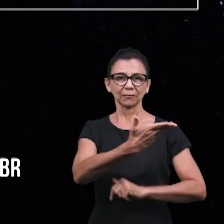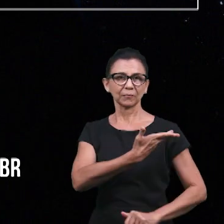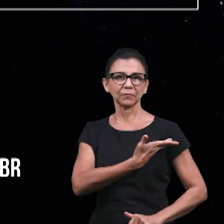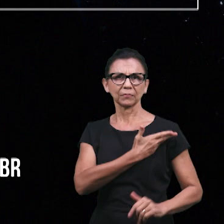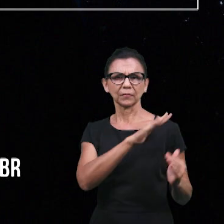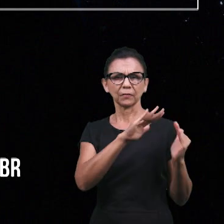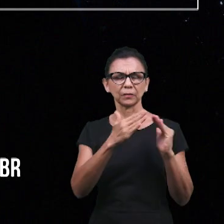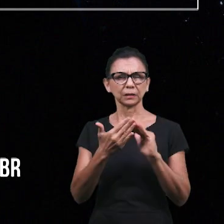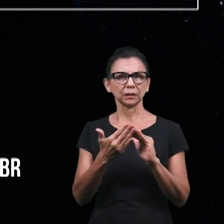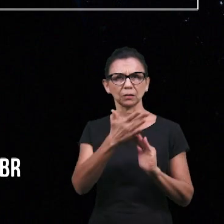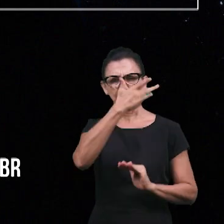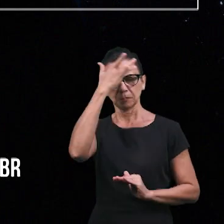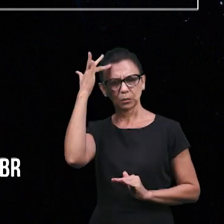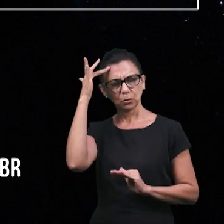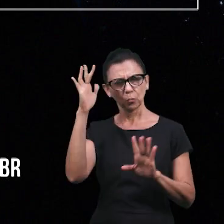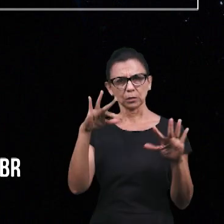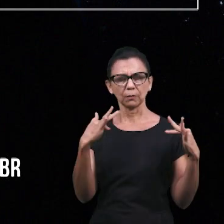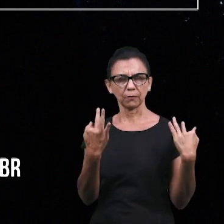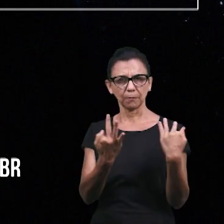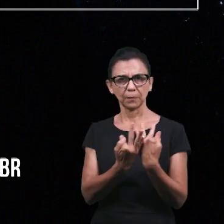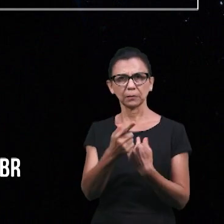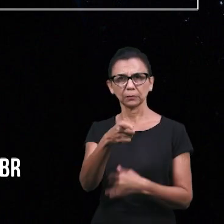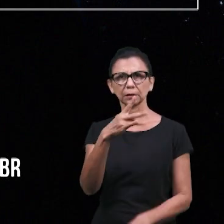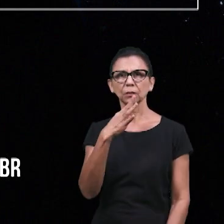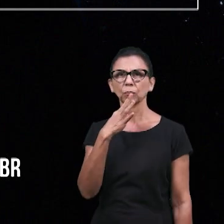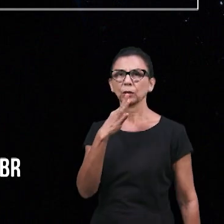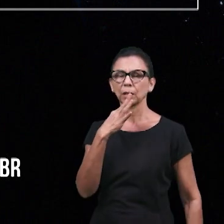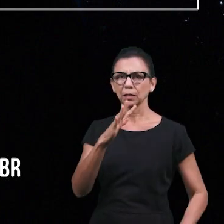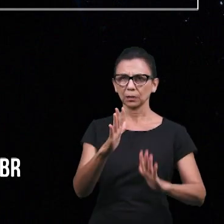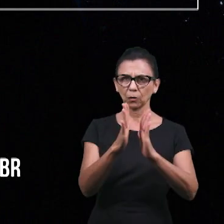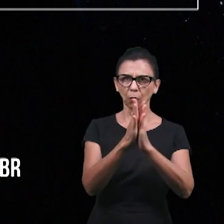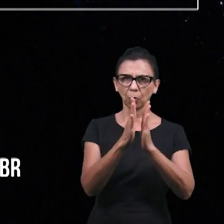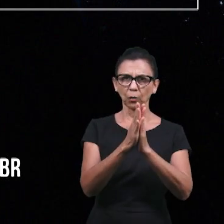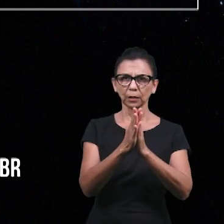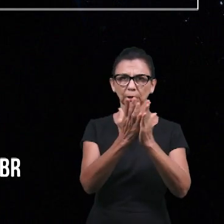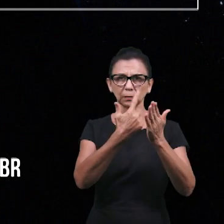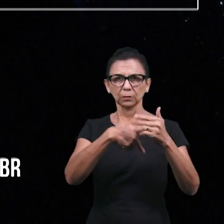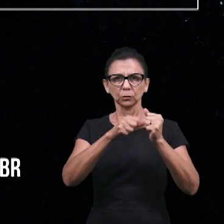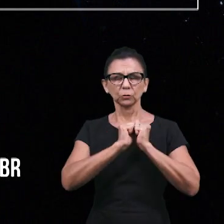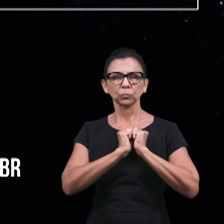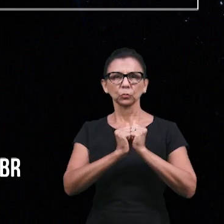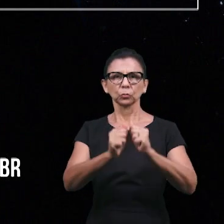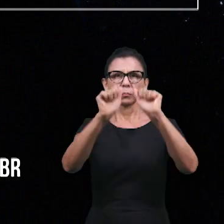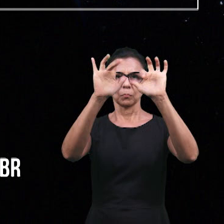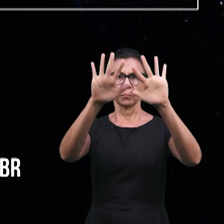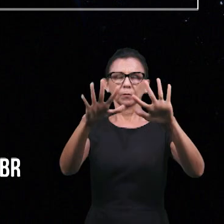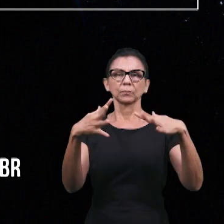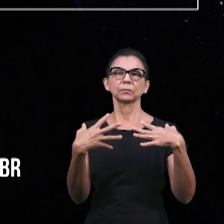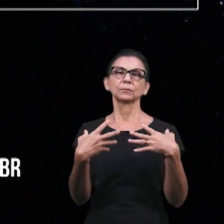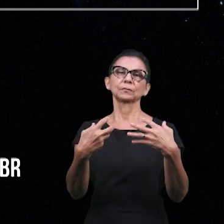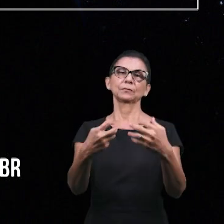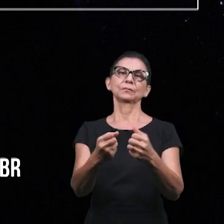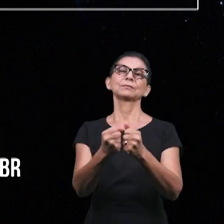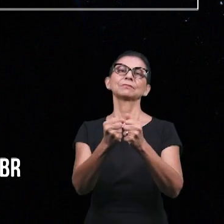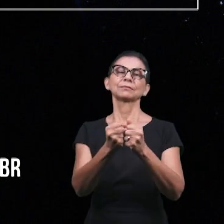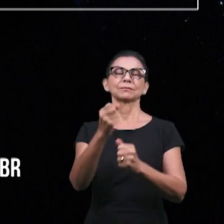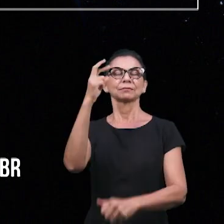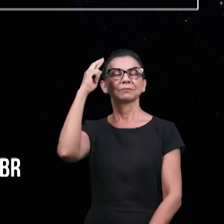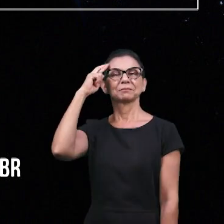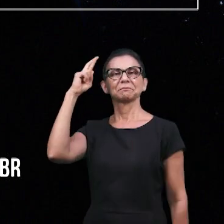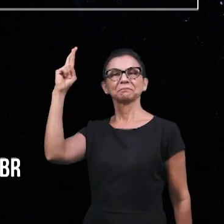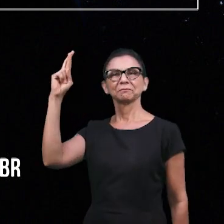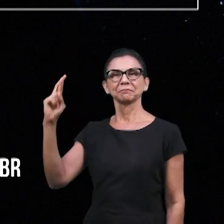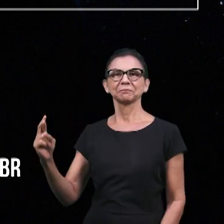amigos, vizinhos, parentes, pessoas por quem você está orando. E juntos receberemos uma grande bênção do